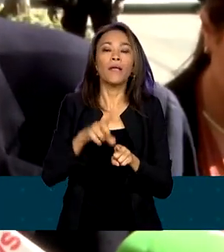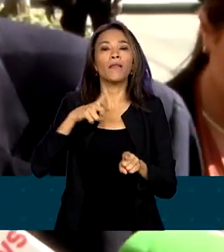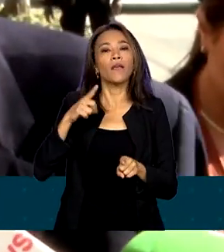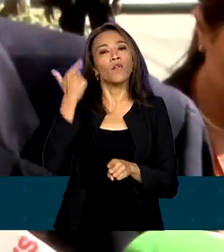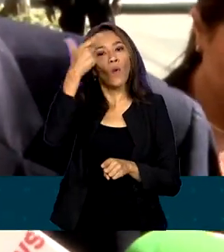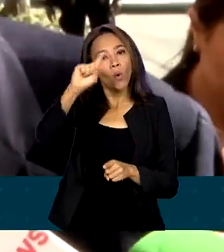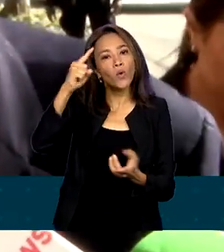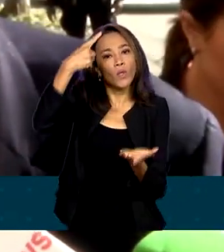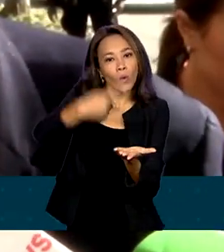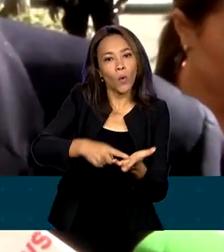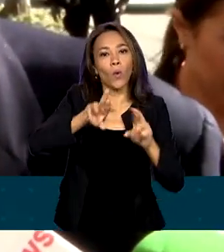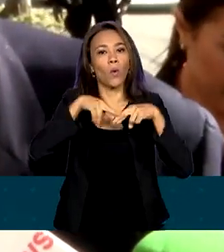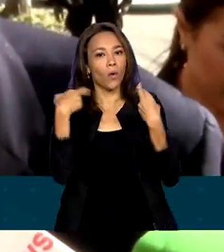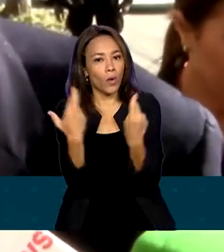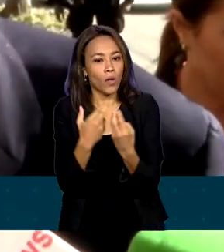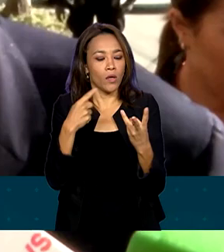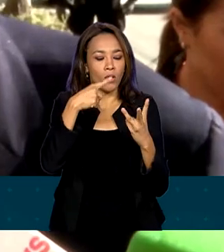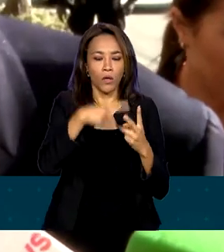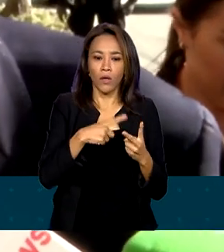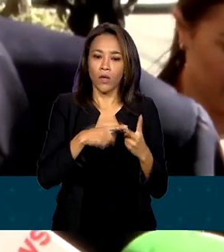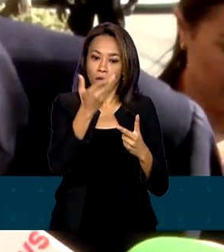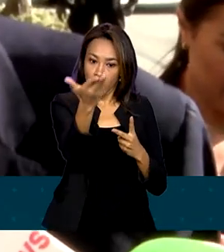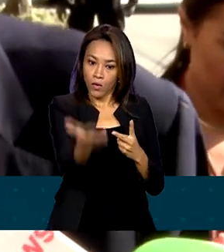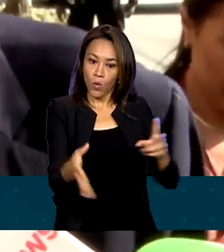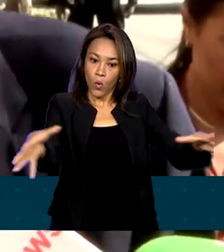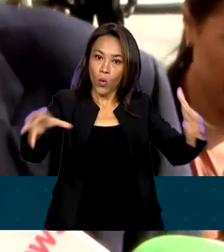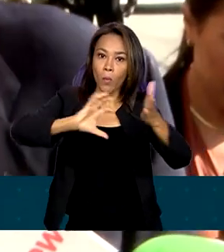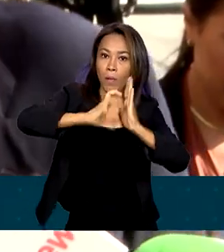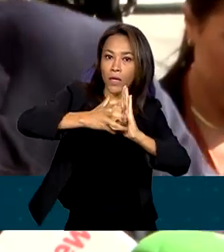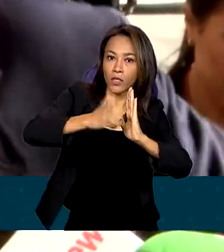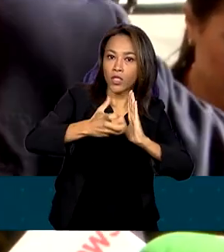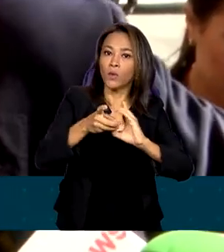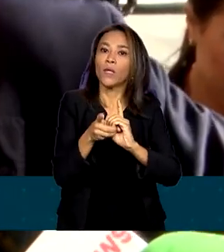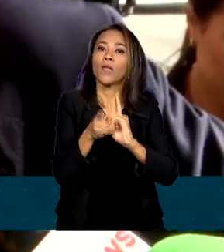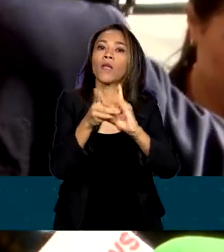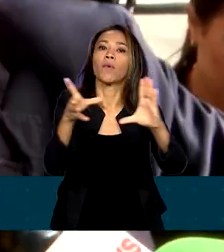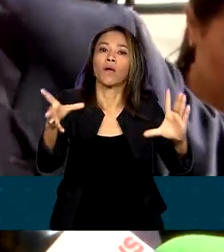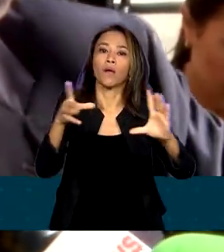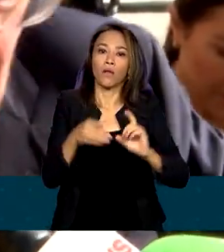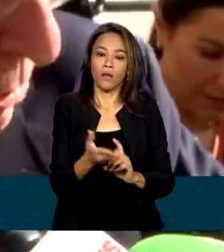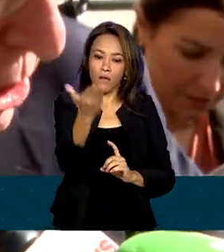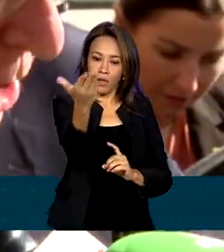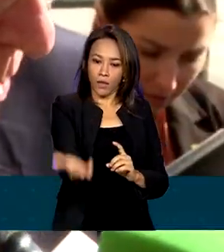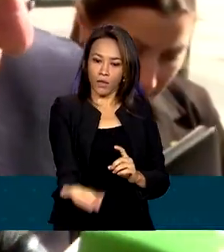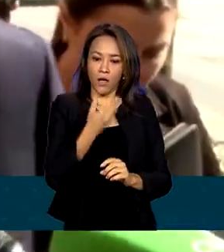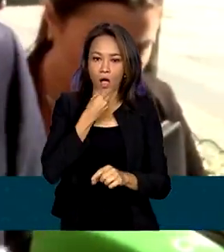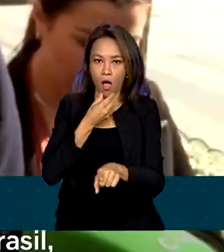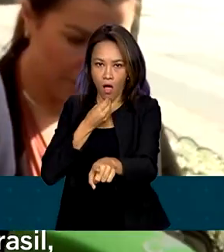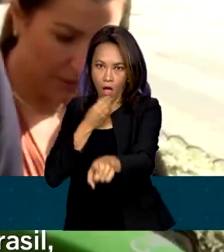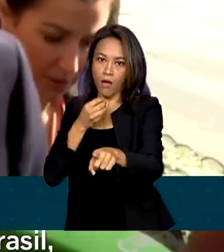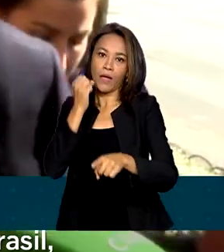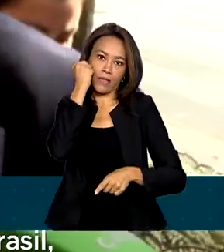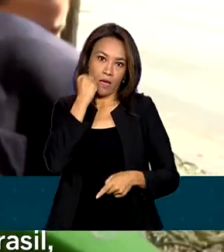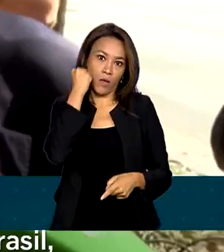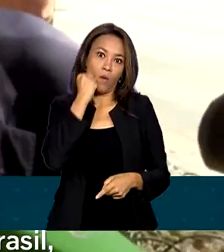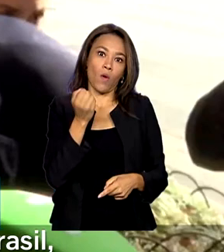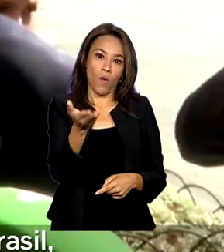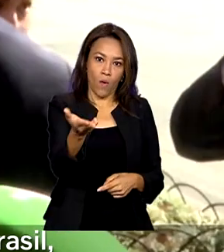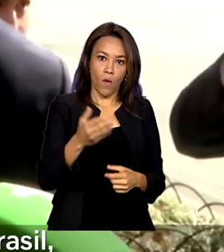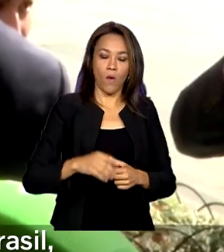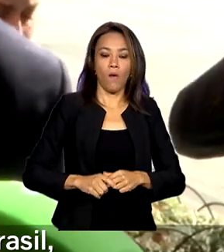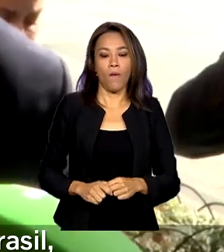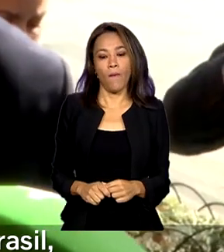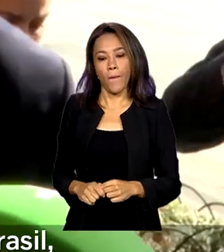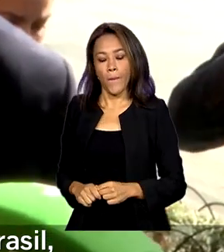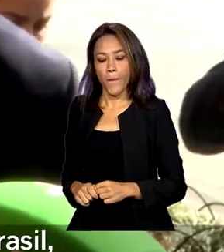incluiu reuniões com políticos do Partido Democrata e independentes, como o senador Bernie Sanders. E nosso trabalho é